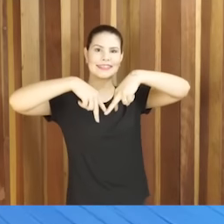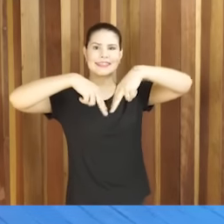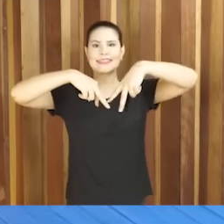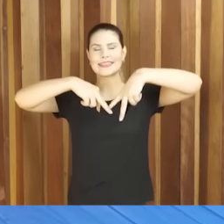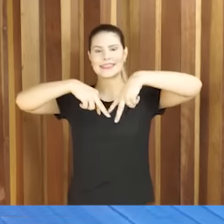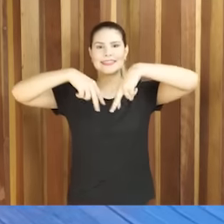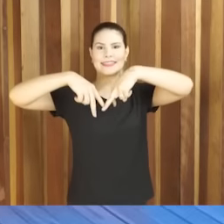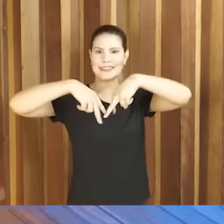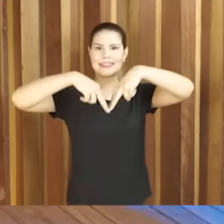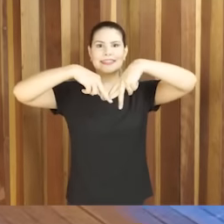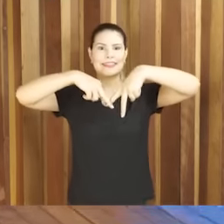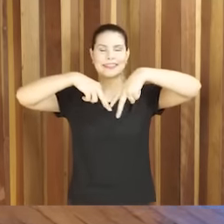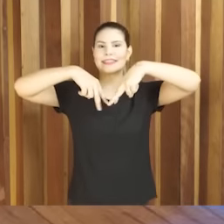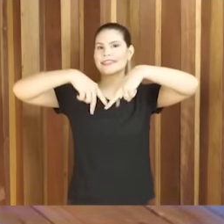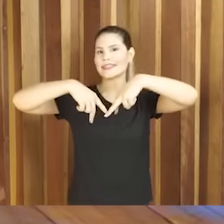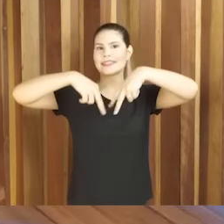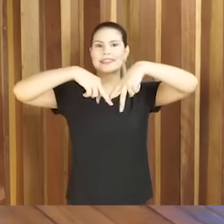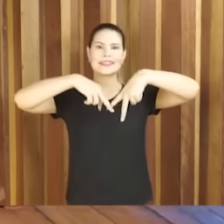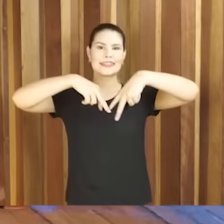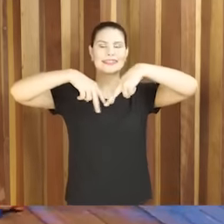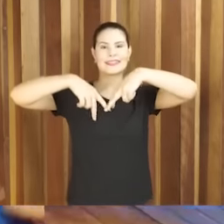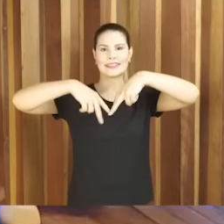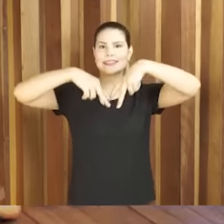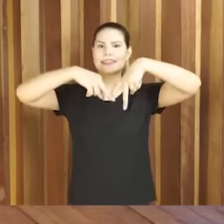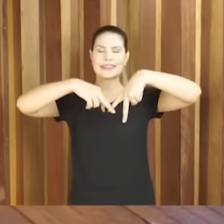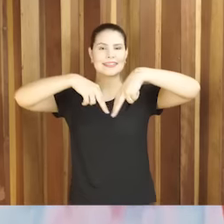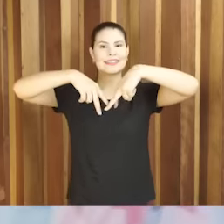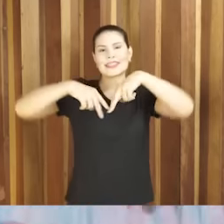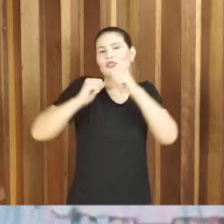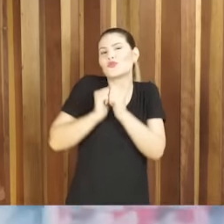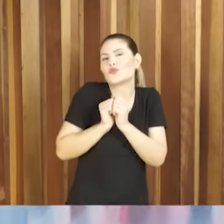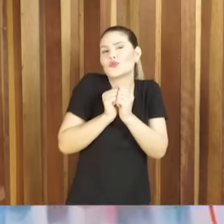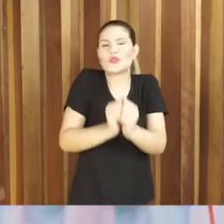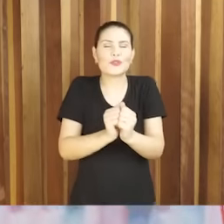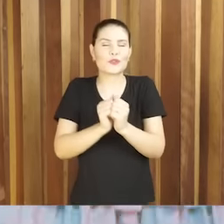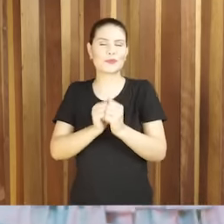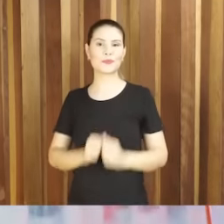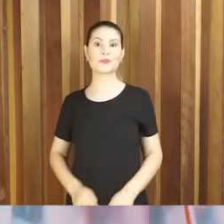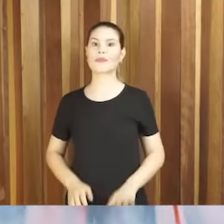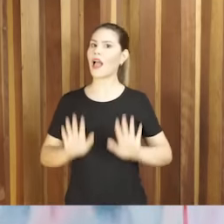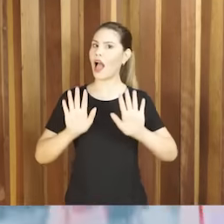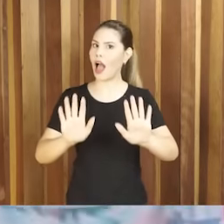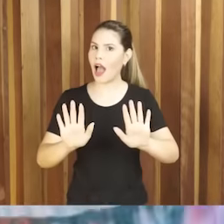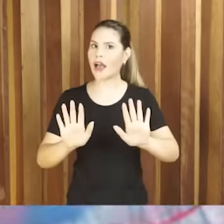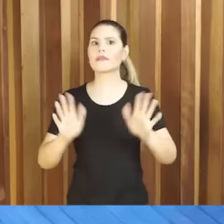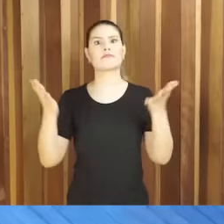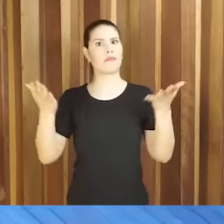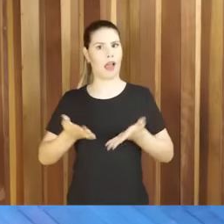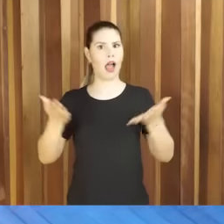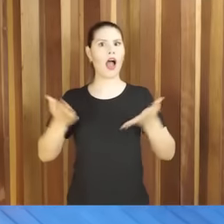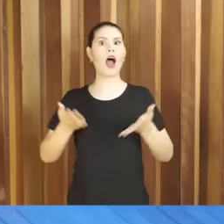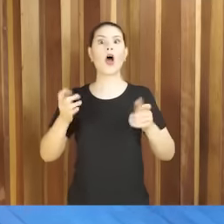o teu pezinho, o teu pezinho bem juntinho com o meu. Agora